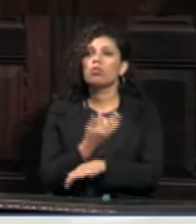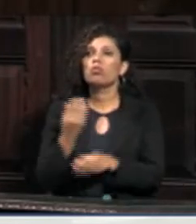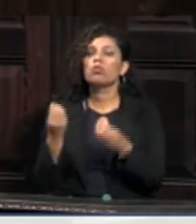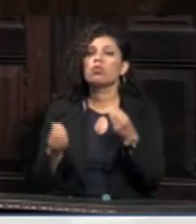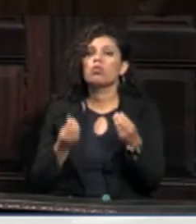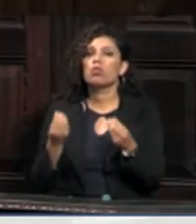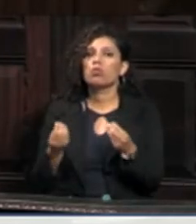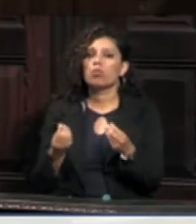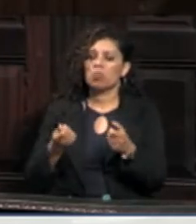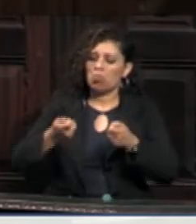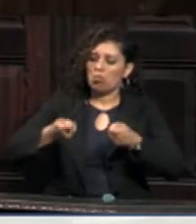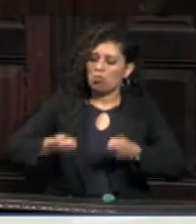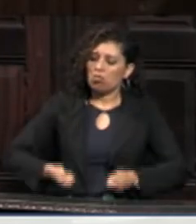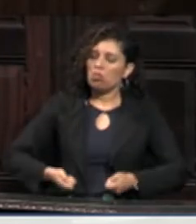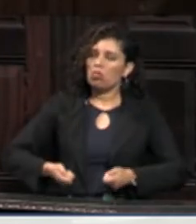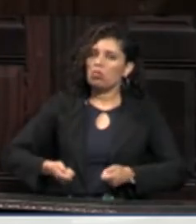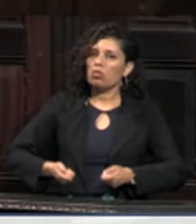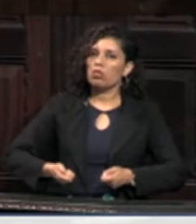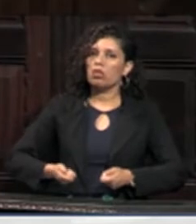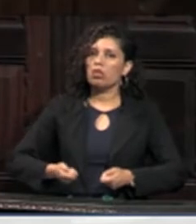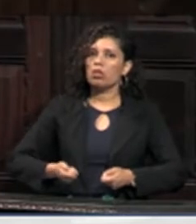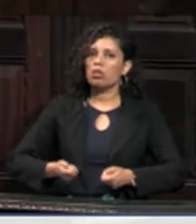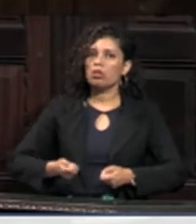e republicana.